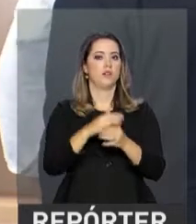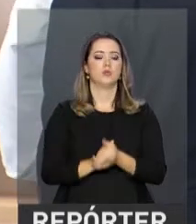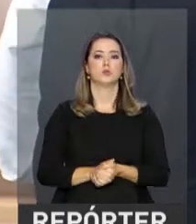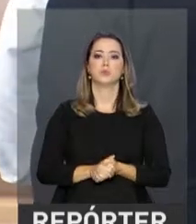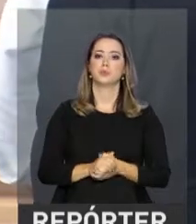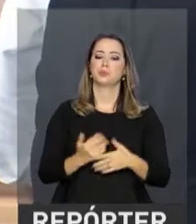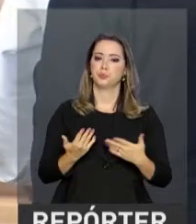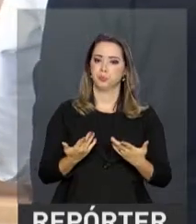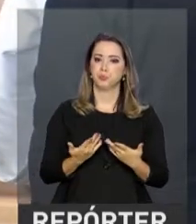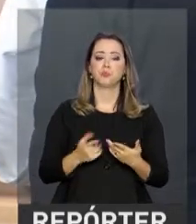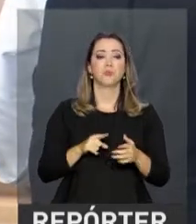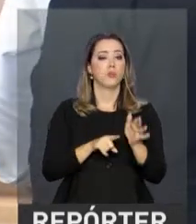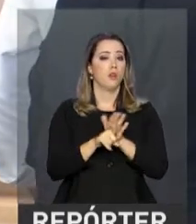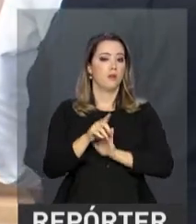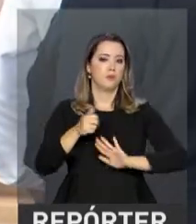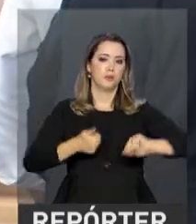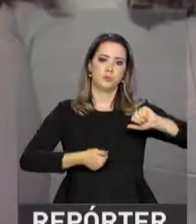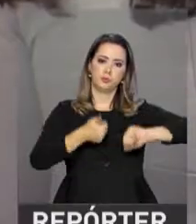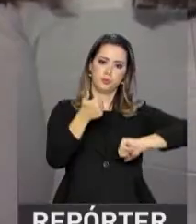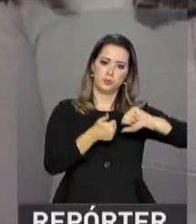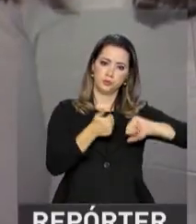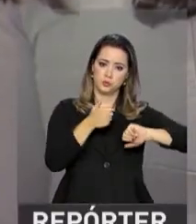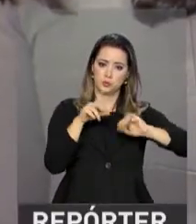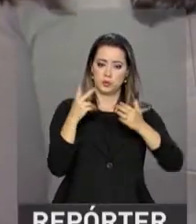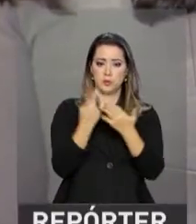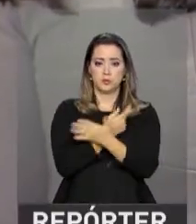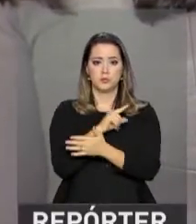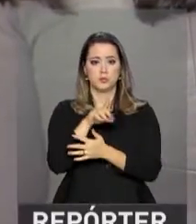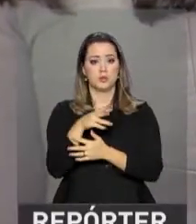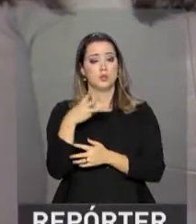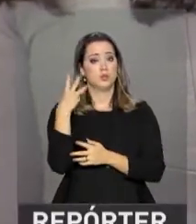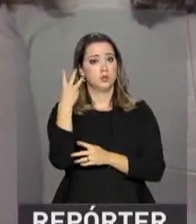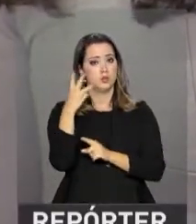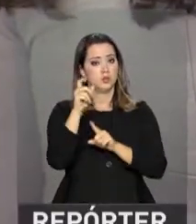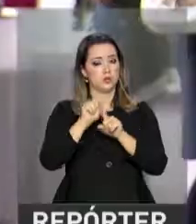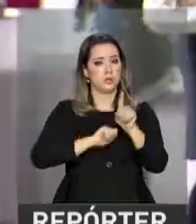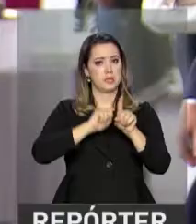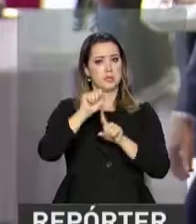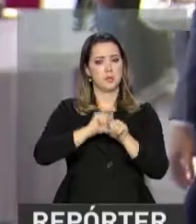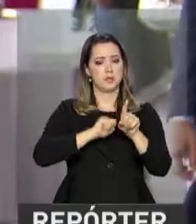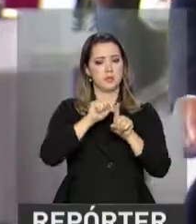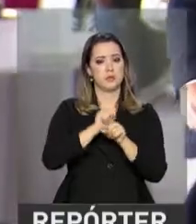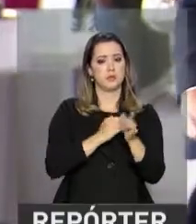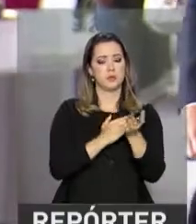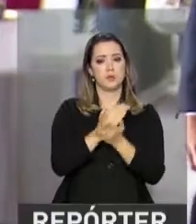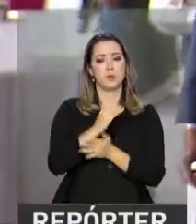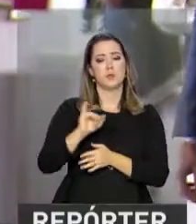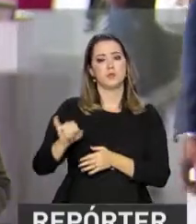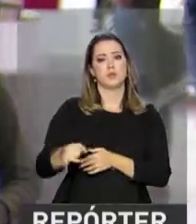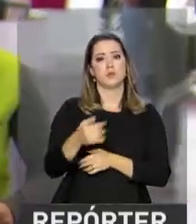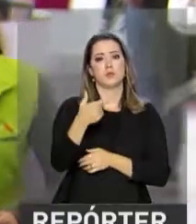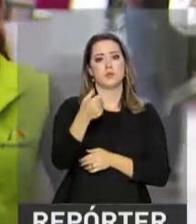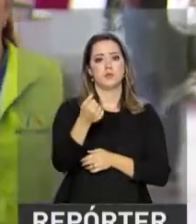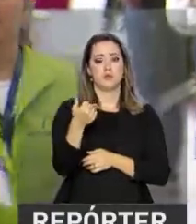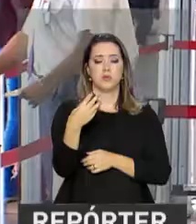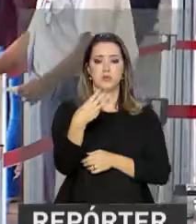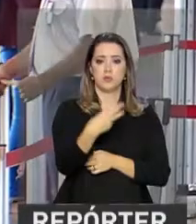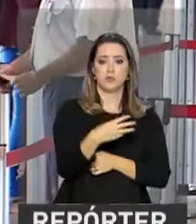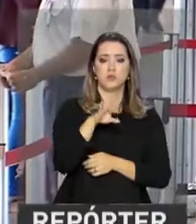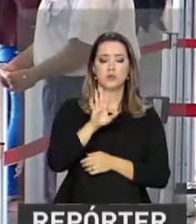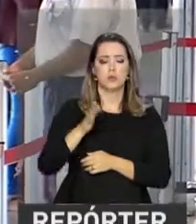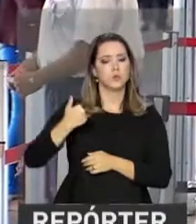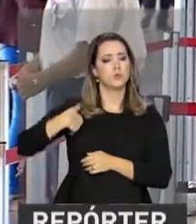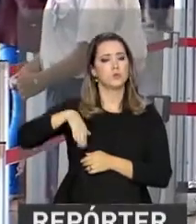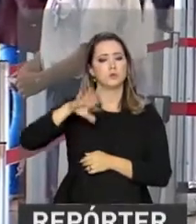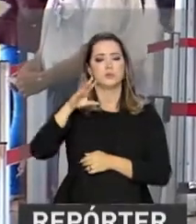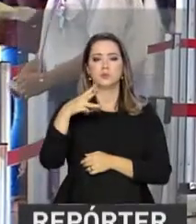pesquisa de satisfação dos passageiros é realizada trimestralmente desde janeiro de 2013 e já ouviu